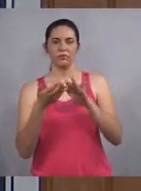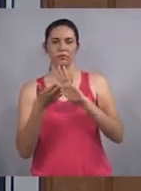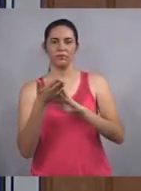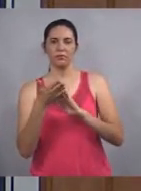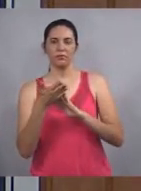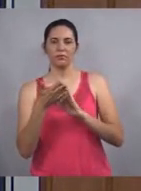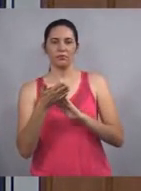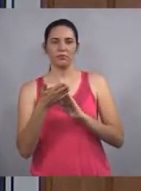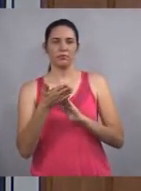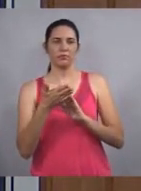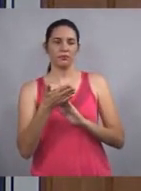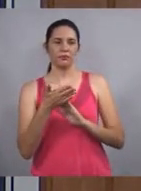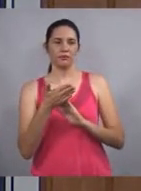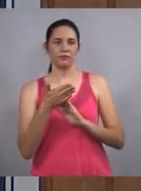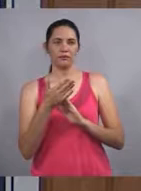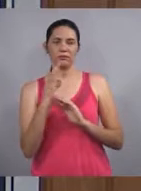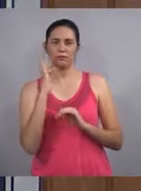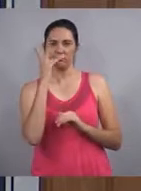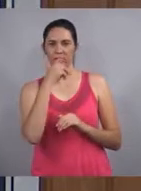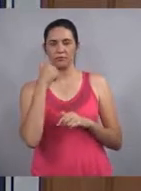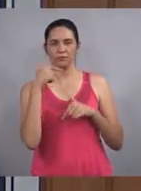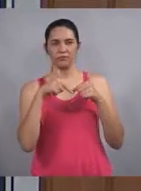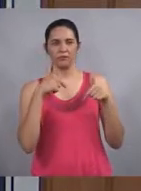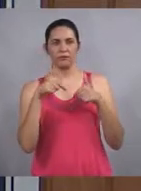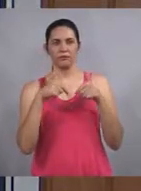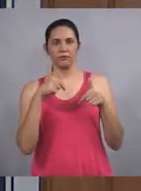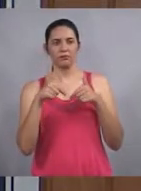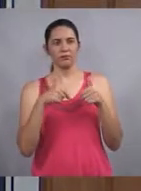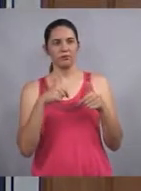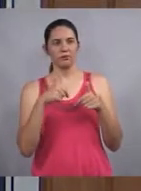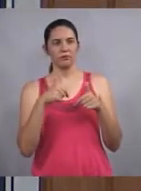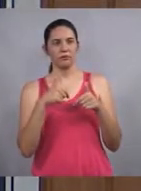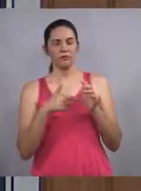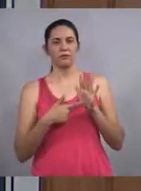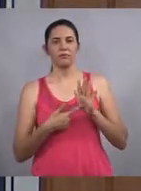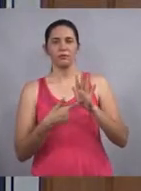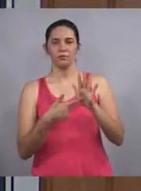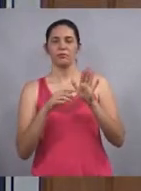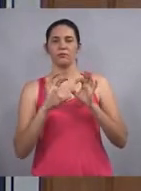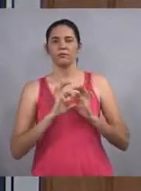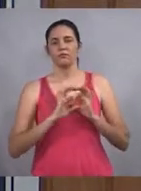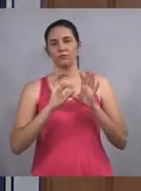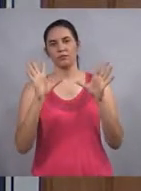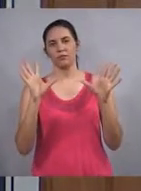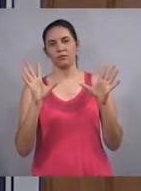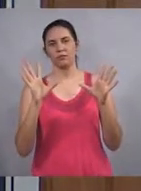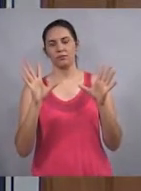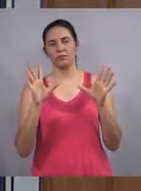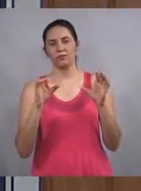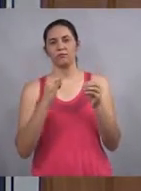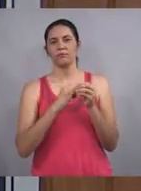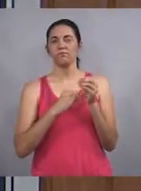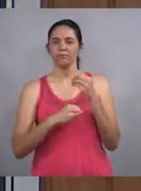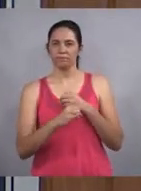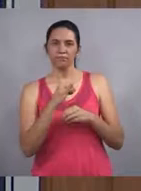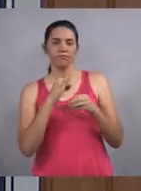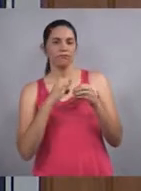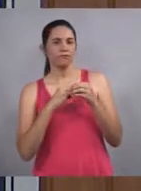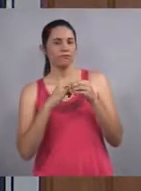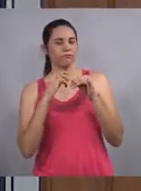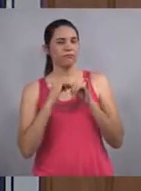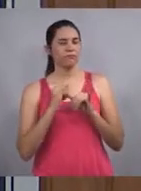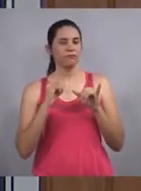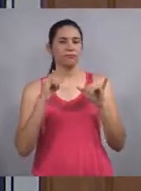parabenizar pelo belíssimo trabalho que vem colocando aí à disposição das nossas redes sociais, dizendo